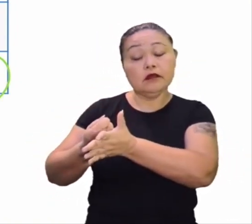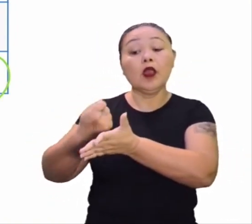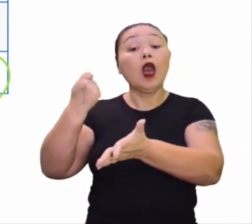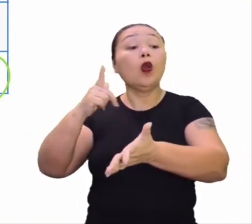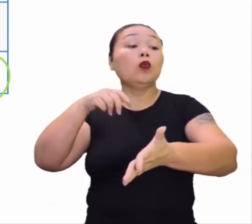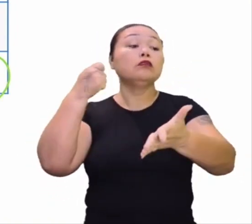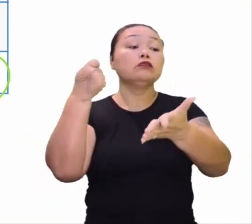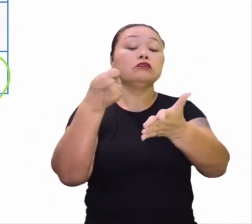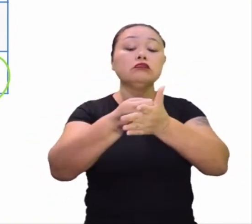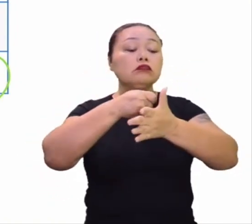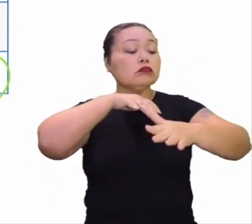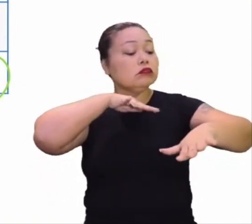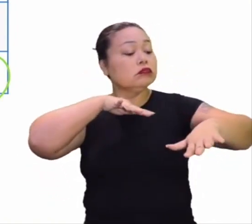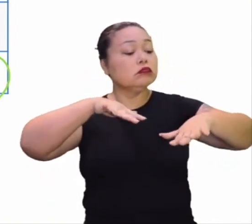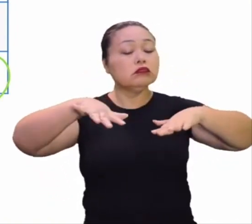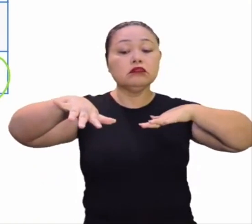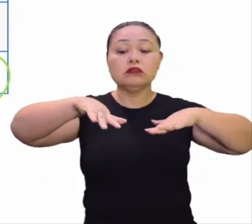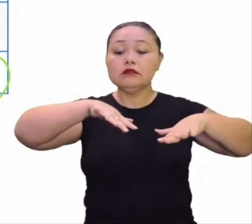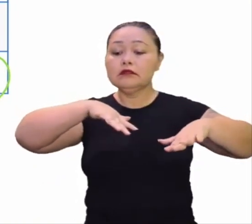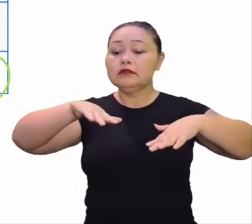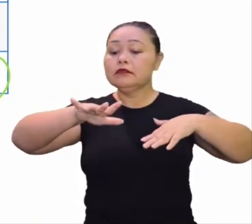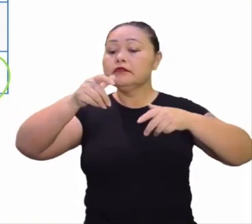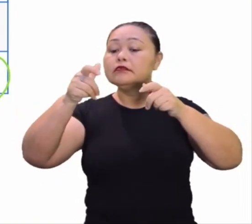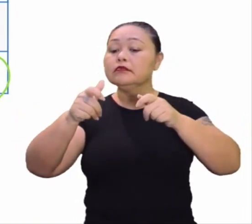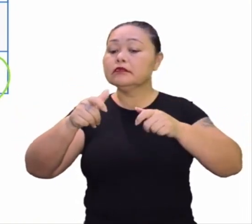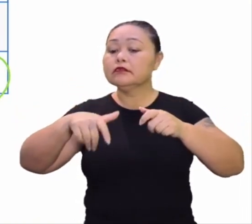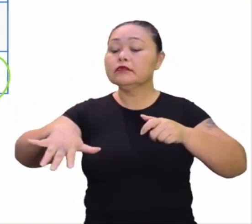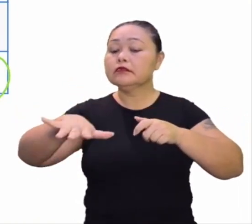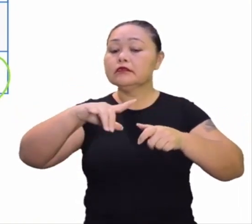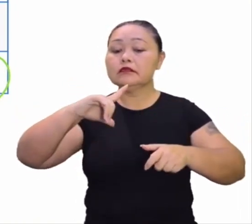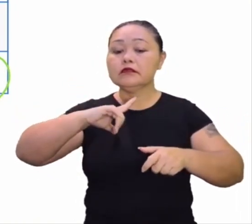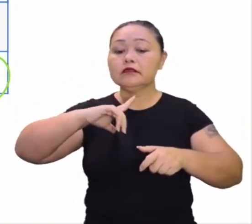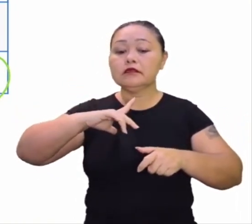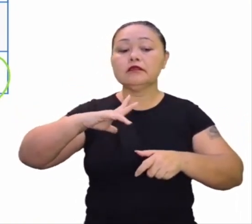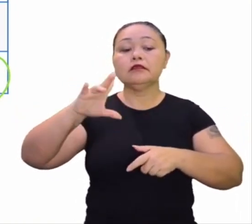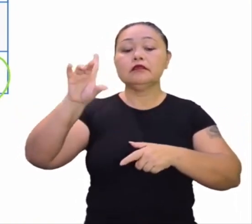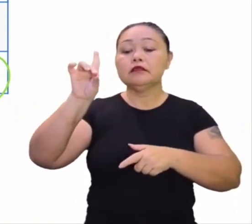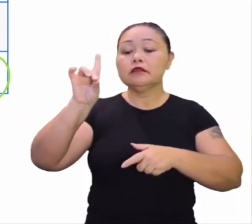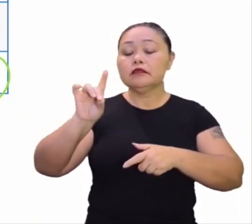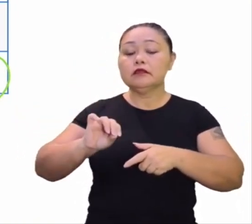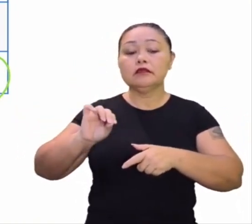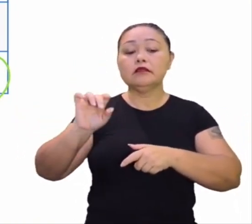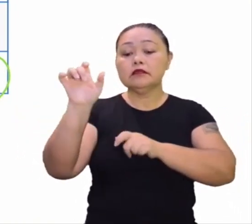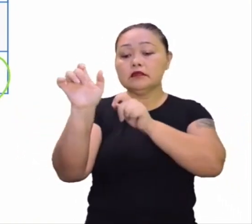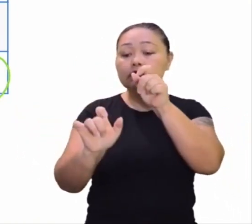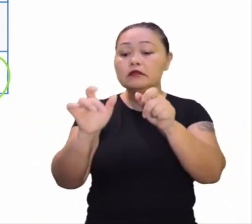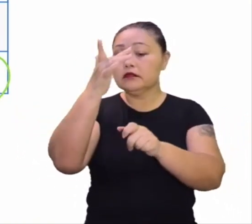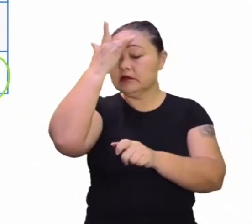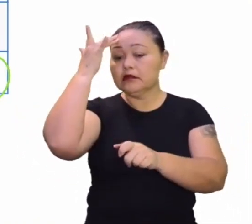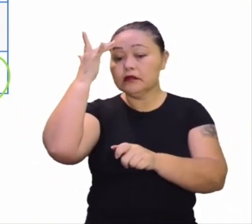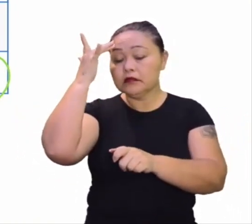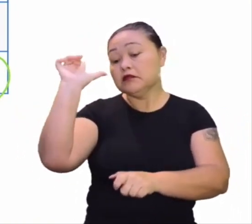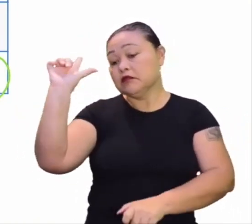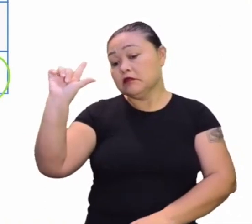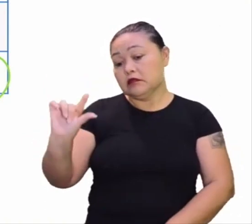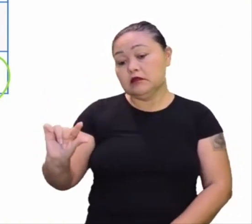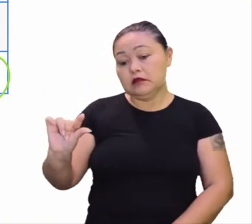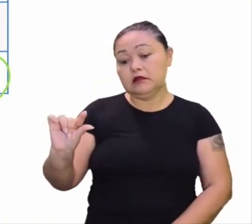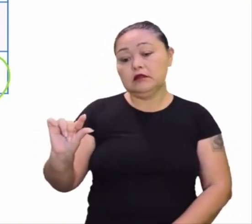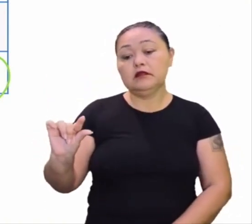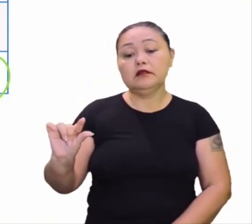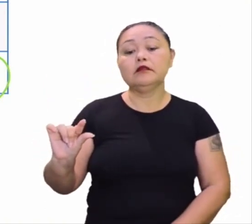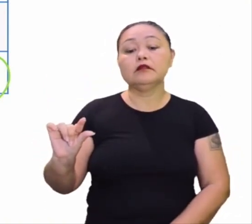move a economia daquele lugar, não é isso? Muito bem. E olha só, temos uma densidade demográfica considerada baixa. Baixa,